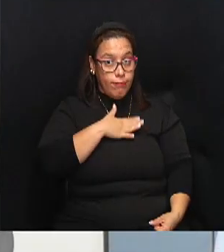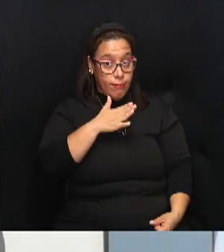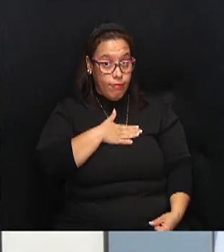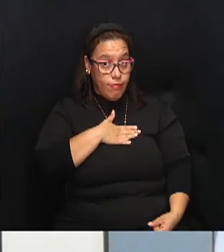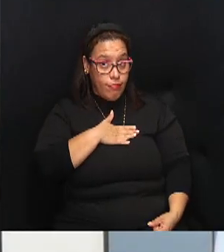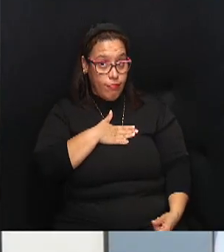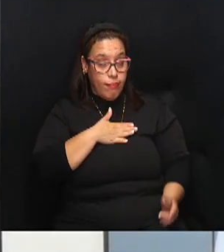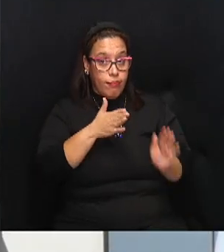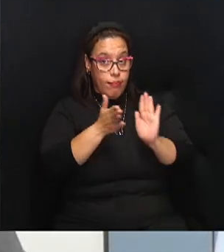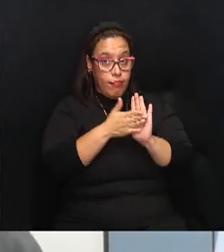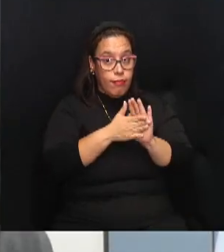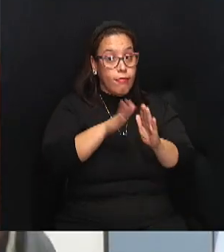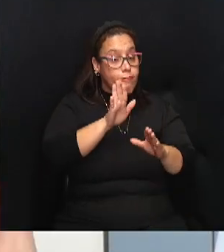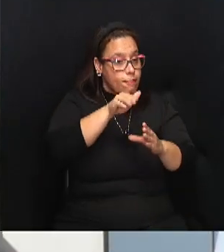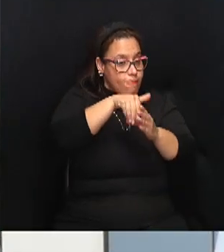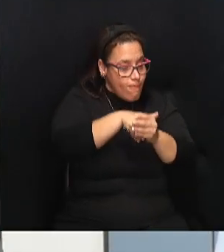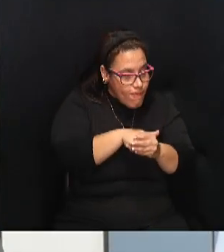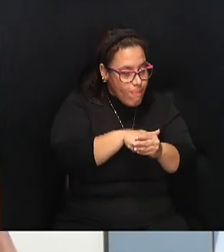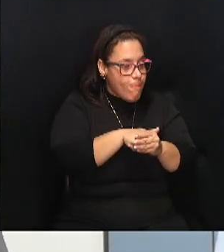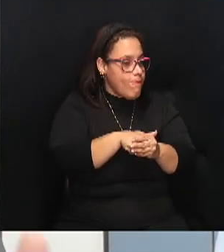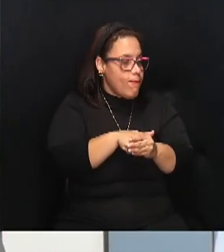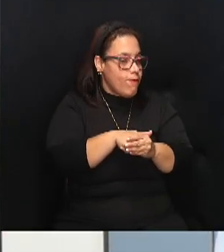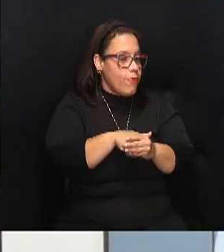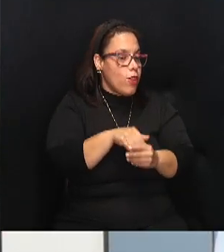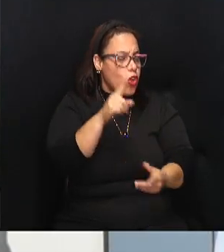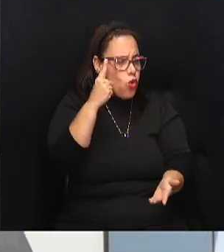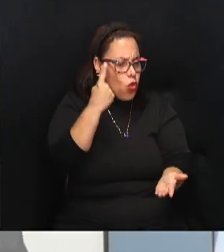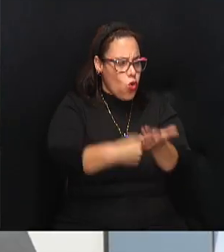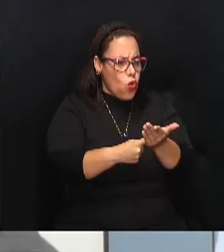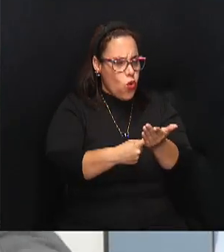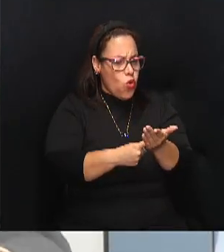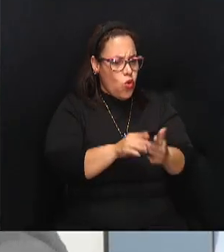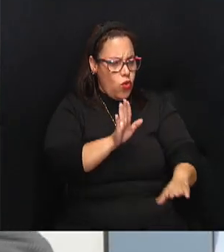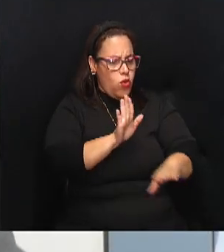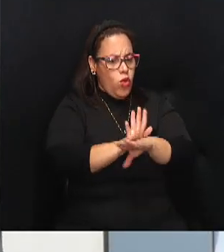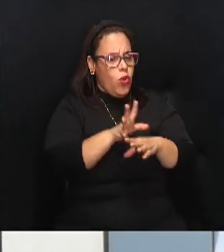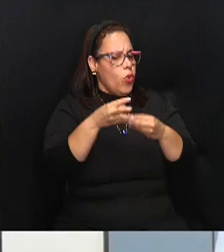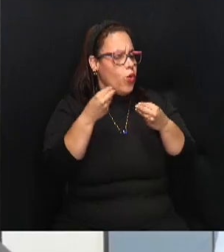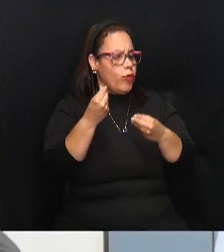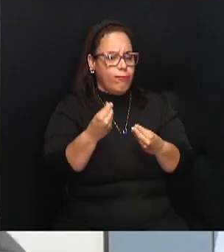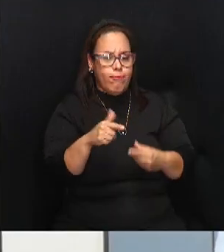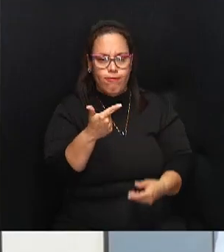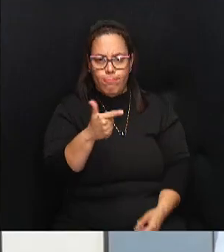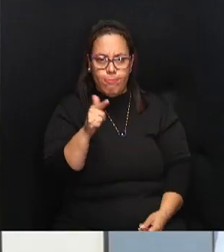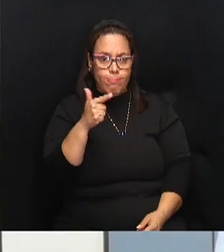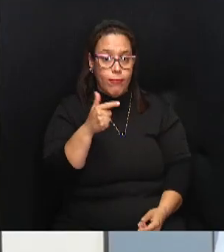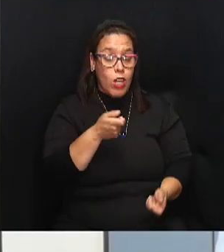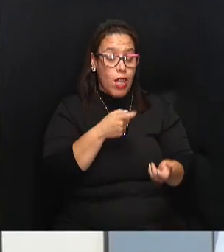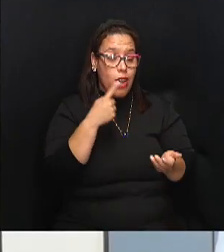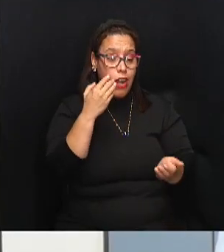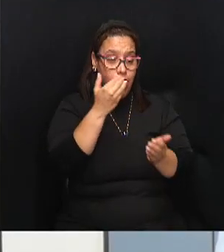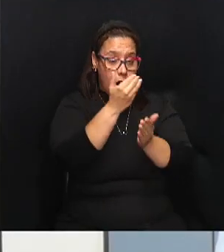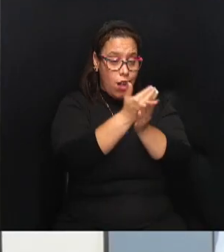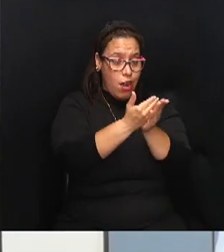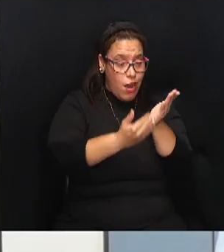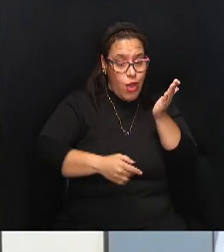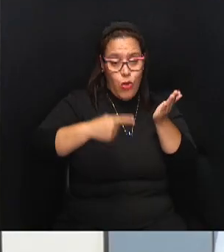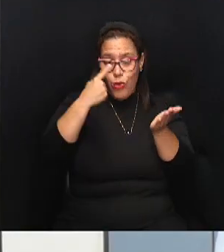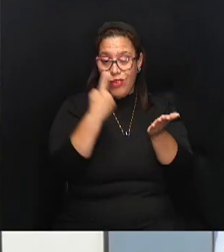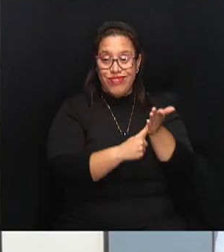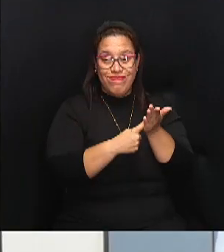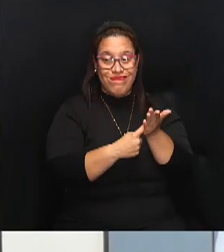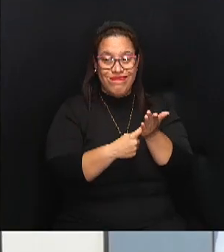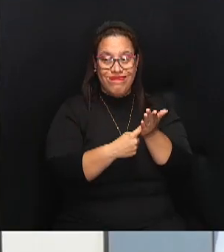meu eleitorado, é o pessoal que eu me comprometi a ajudar. Como nós não temos nem o convênio ainda estabelecido,